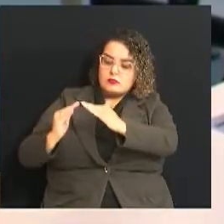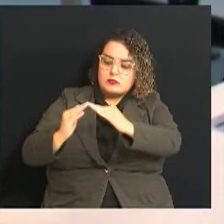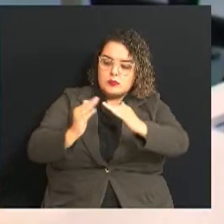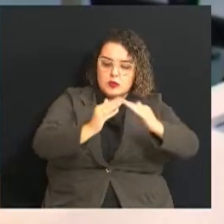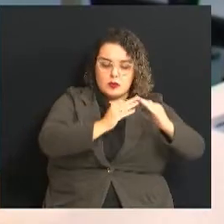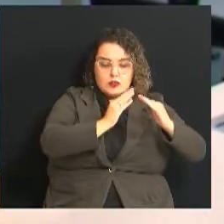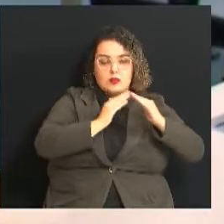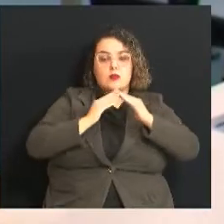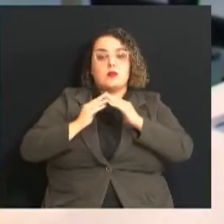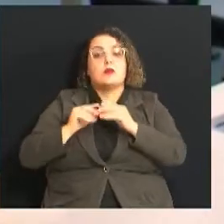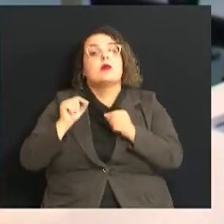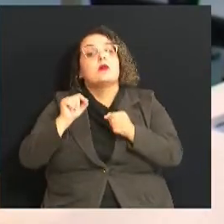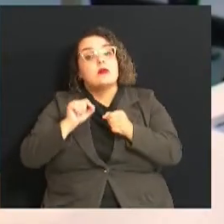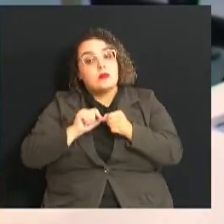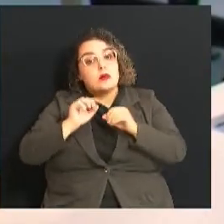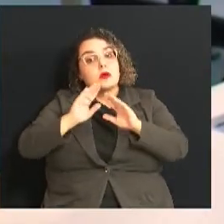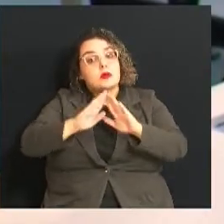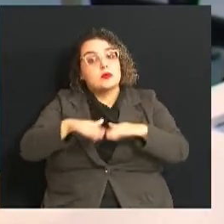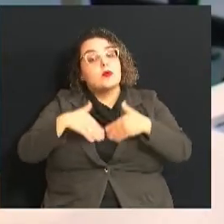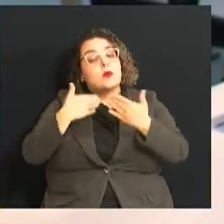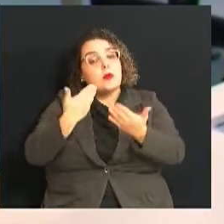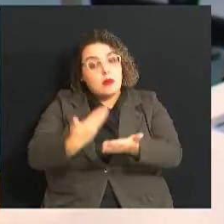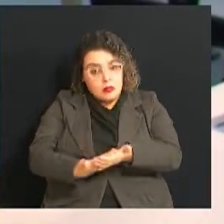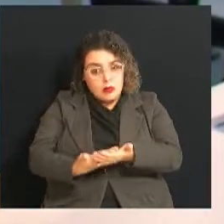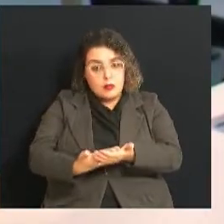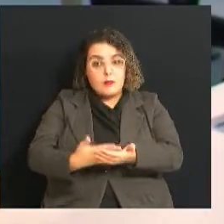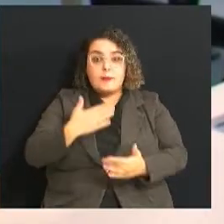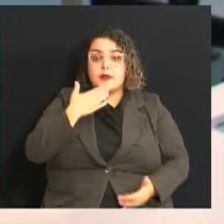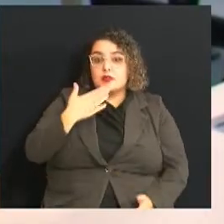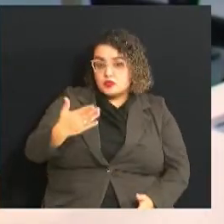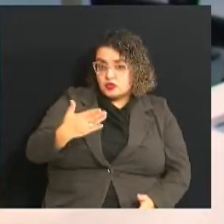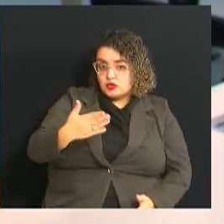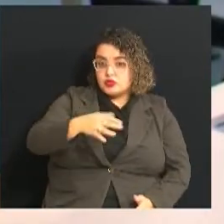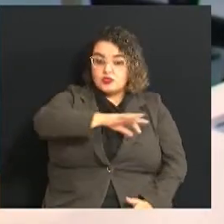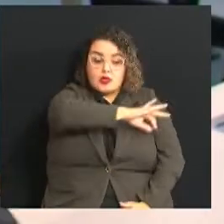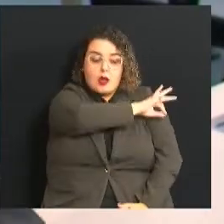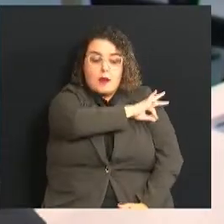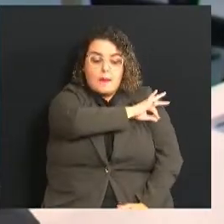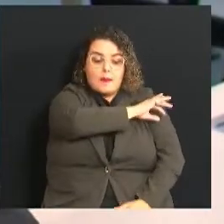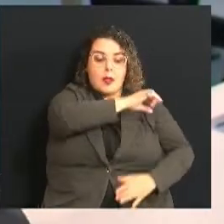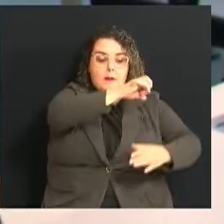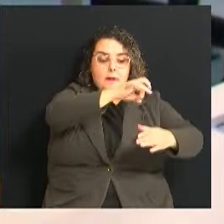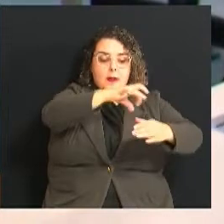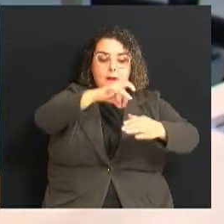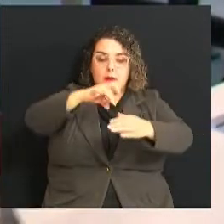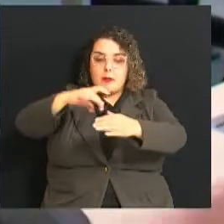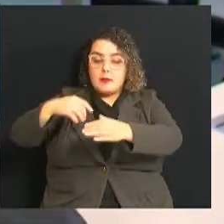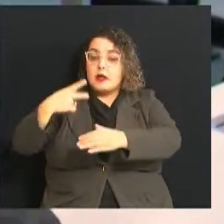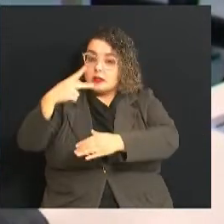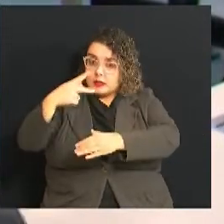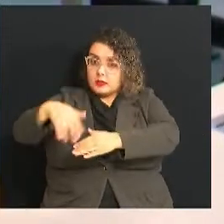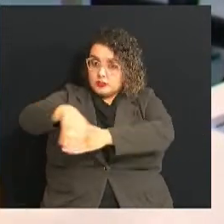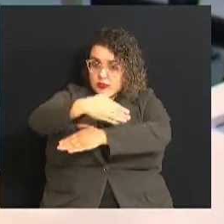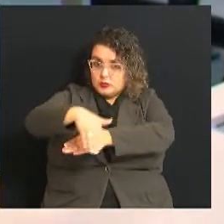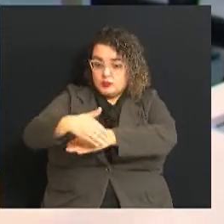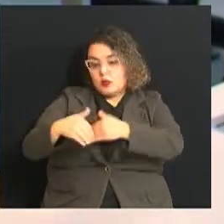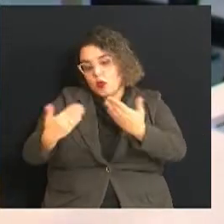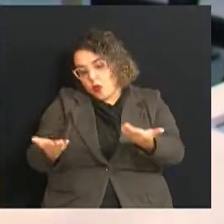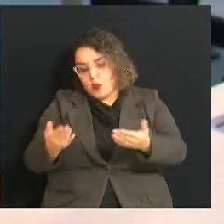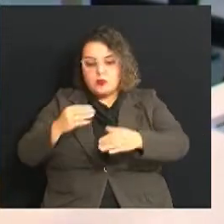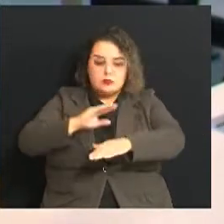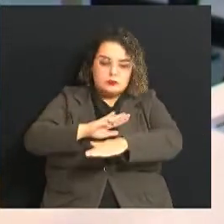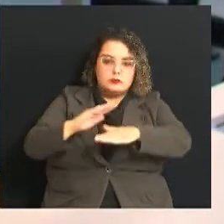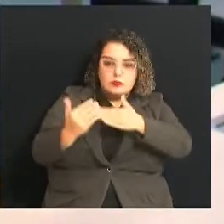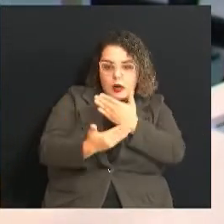faça um requerimento solicitando à prefeitura o plantio de árvores na sua rua ou no seu bairro.